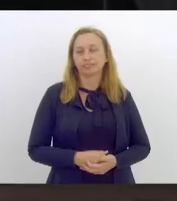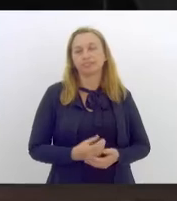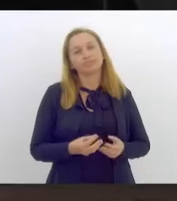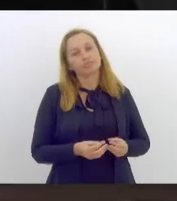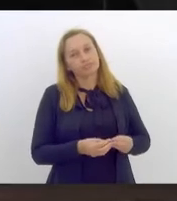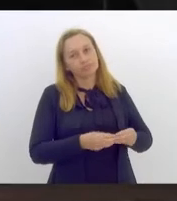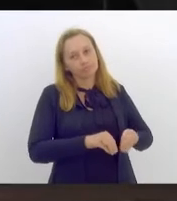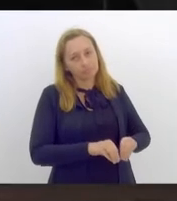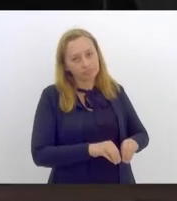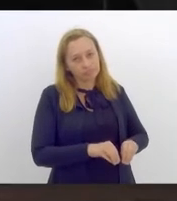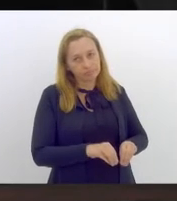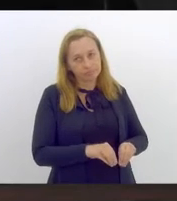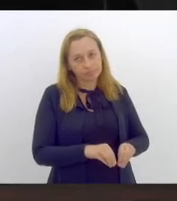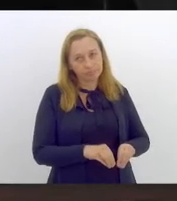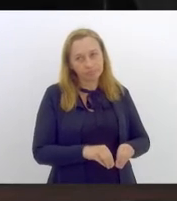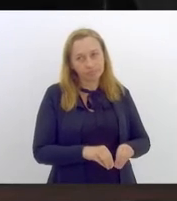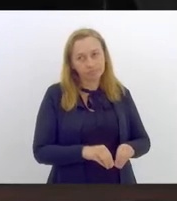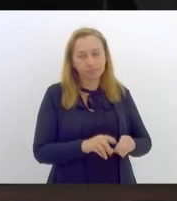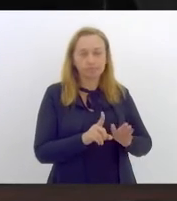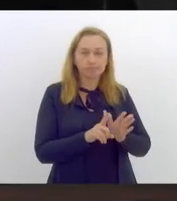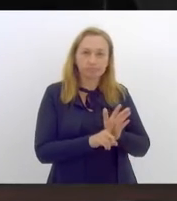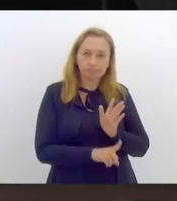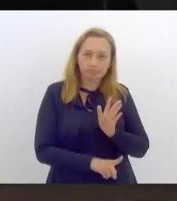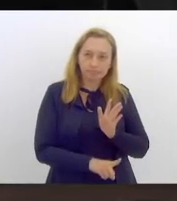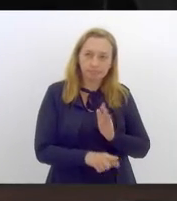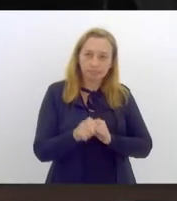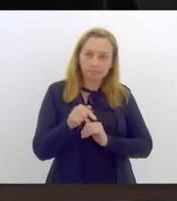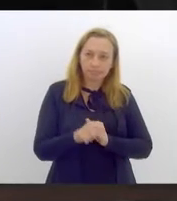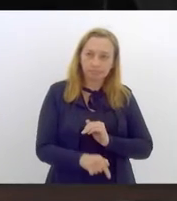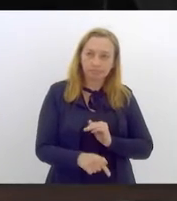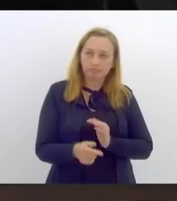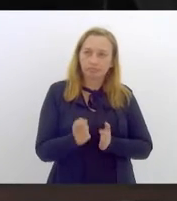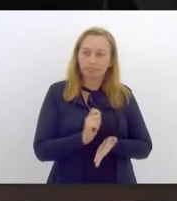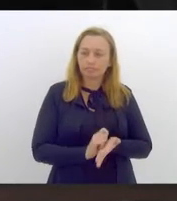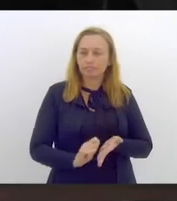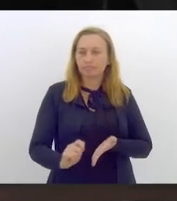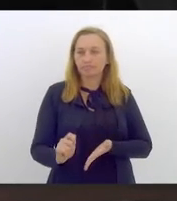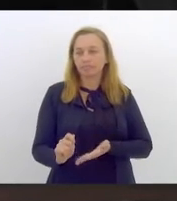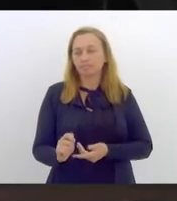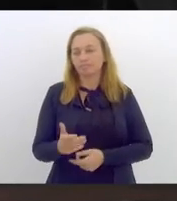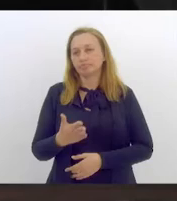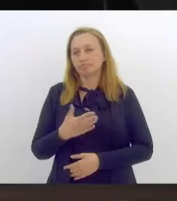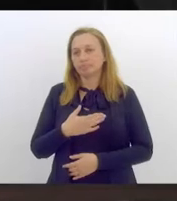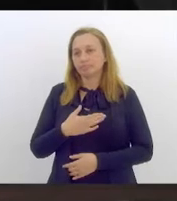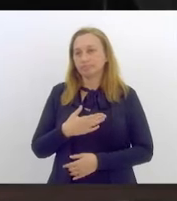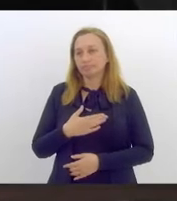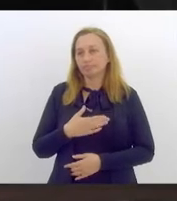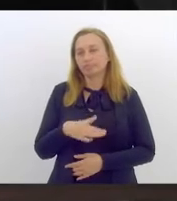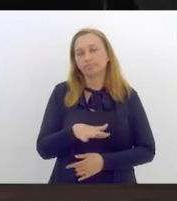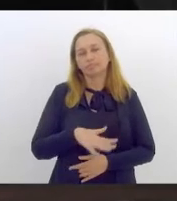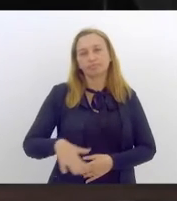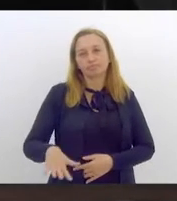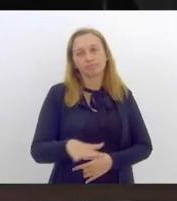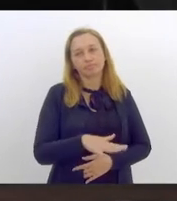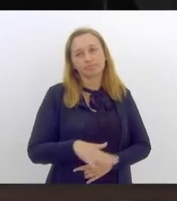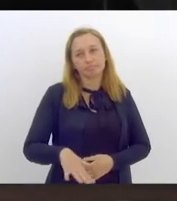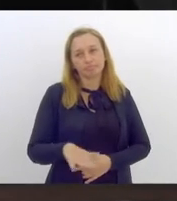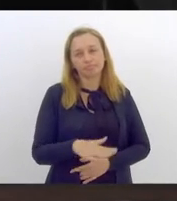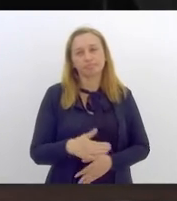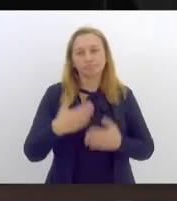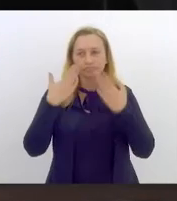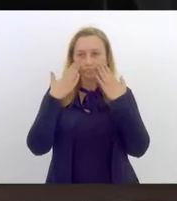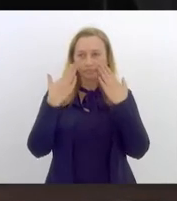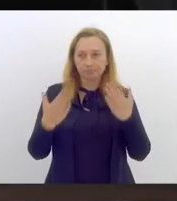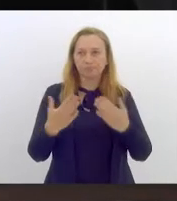atingido por essa redução aqui descrita por mim no elenco das áreas que se